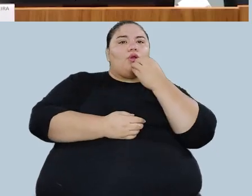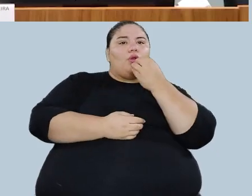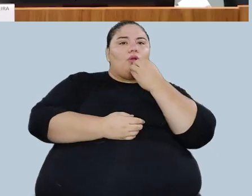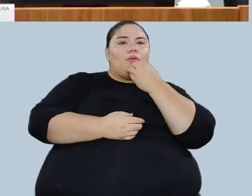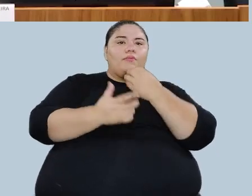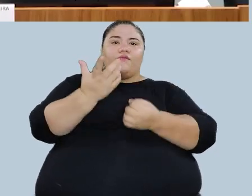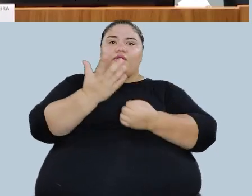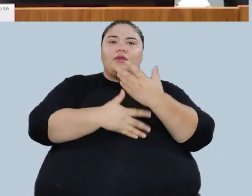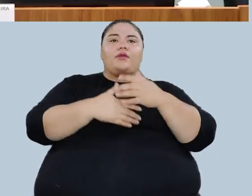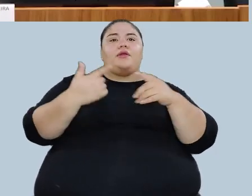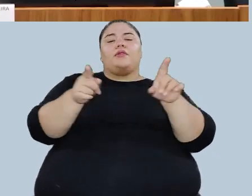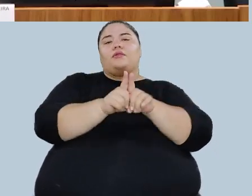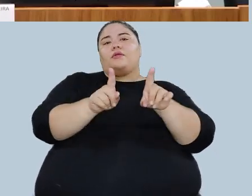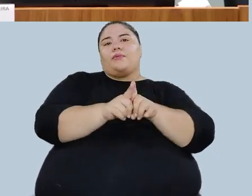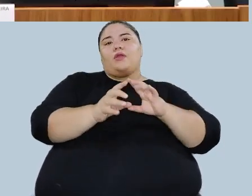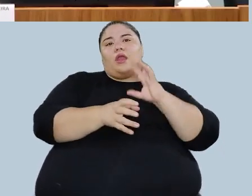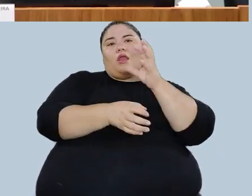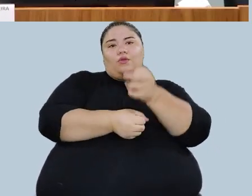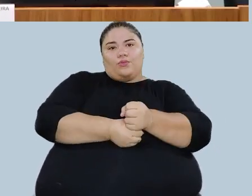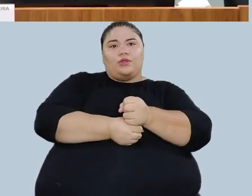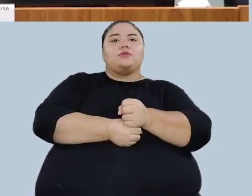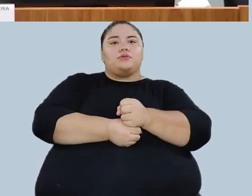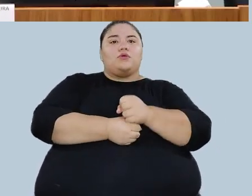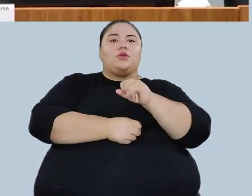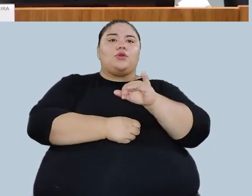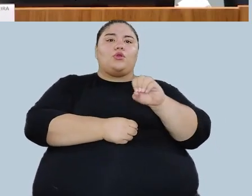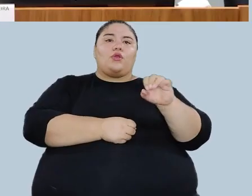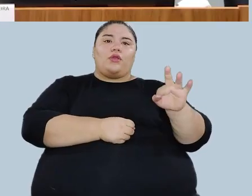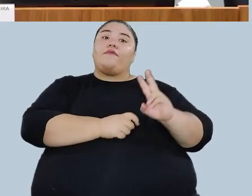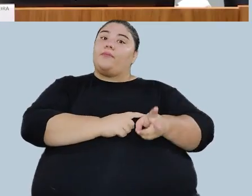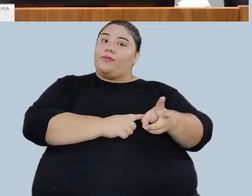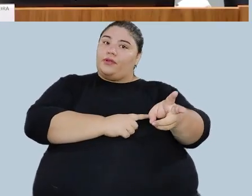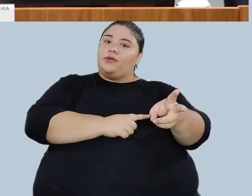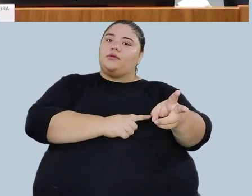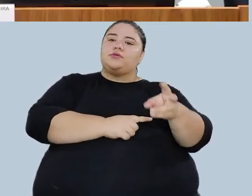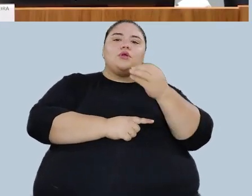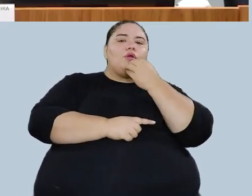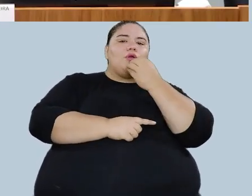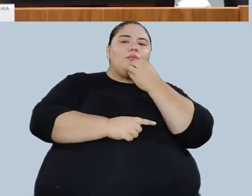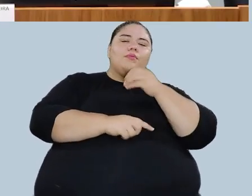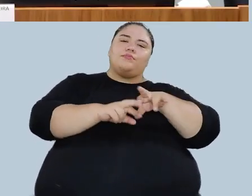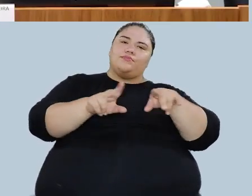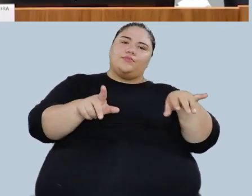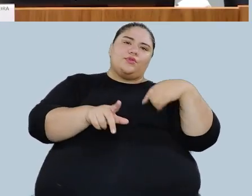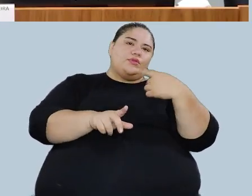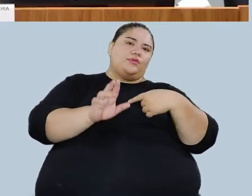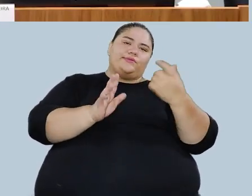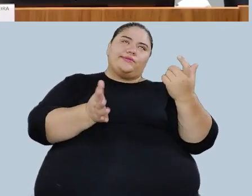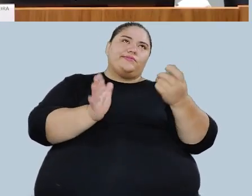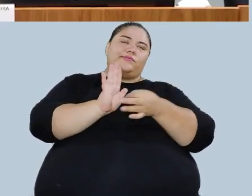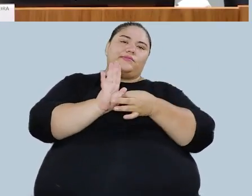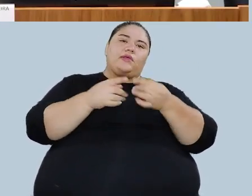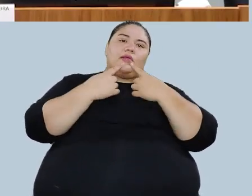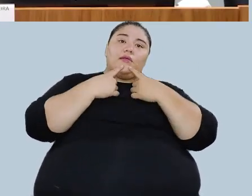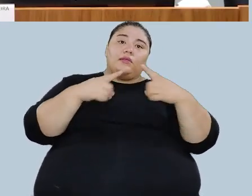gerando uma grande cumulação de tributos. O IOF permanece. E, óbvio, também é uma das nossas críticas que o imposto sobre